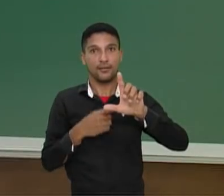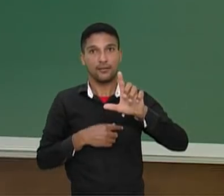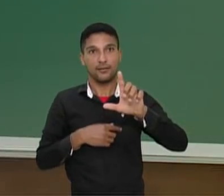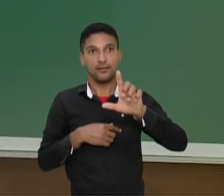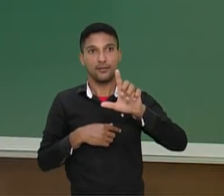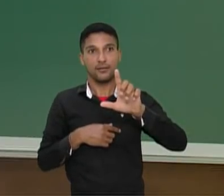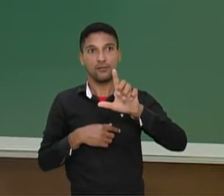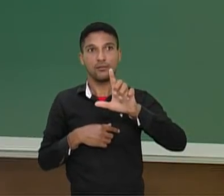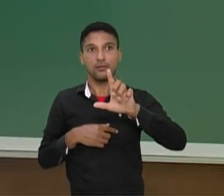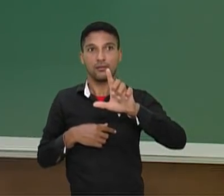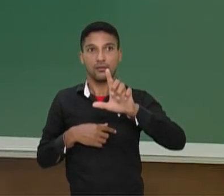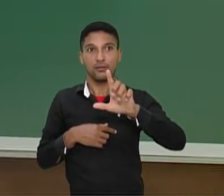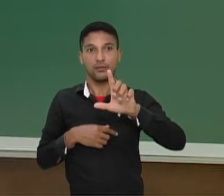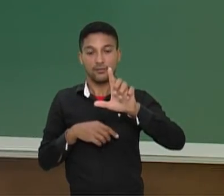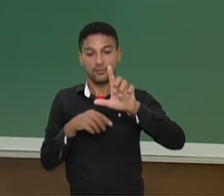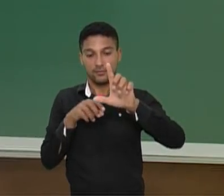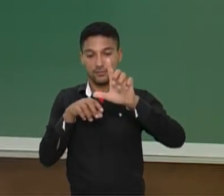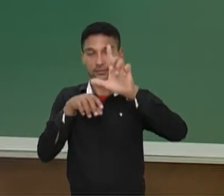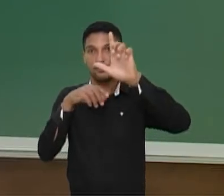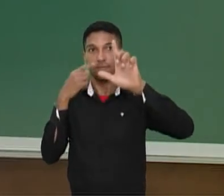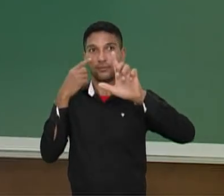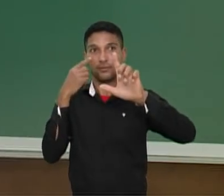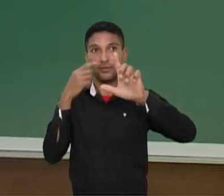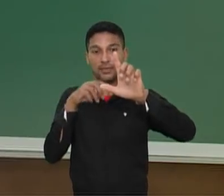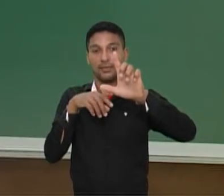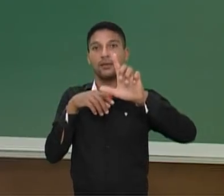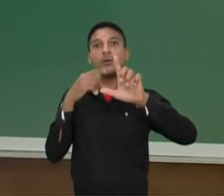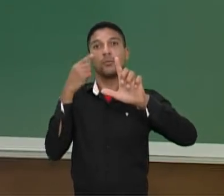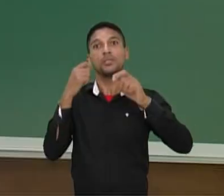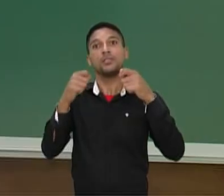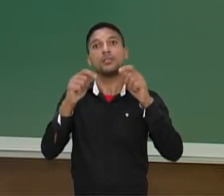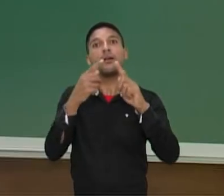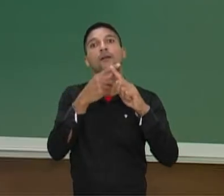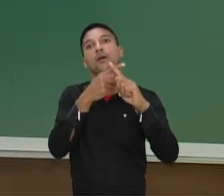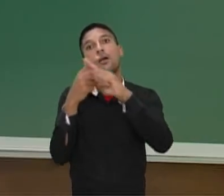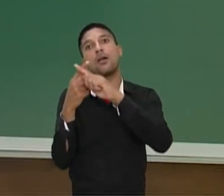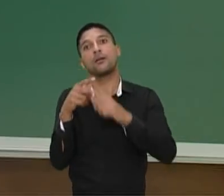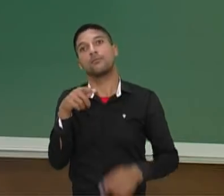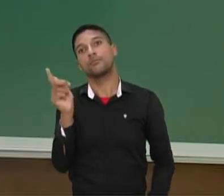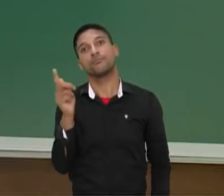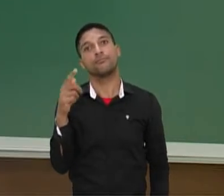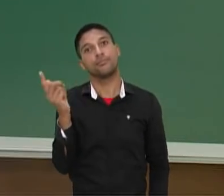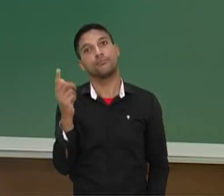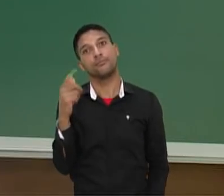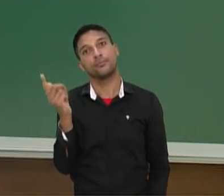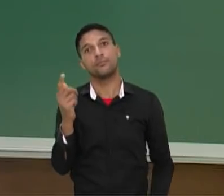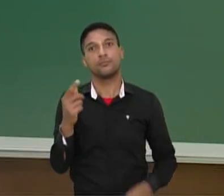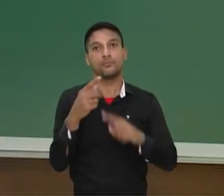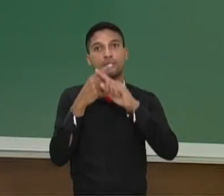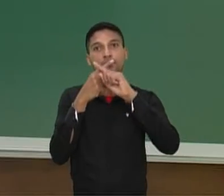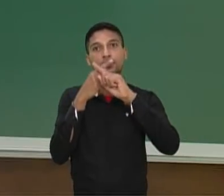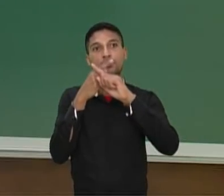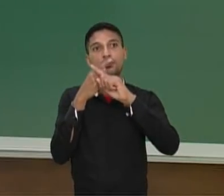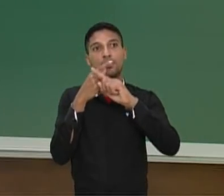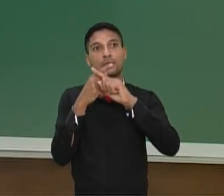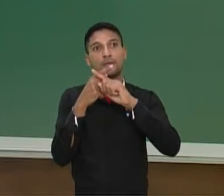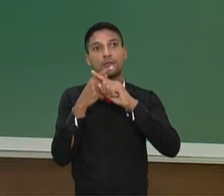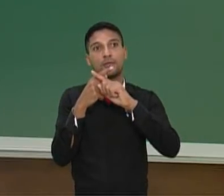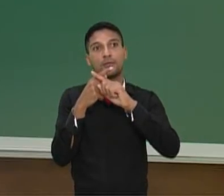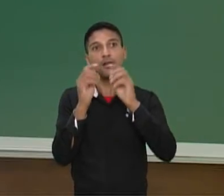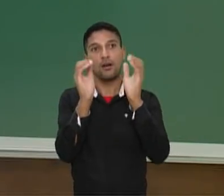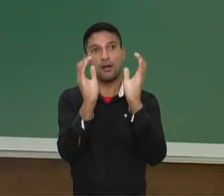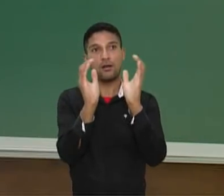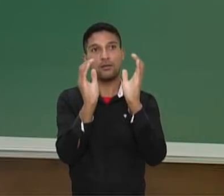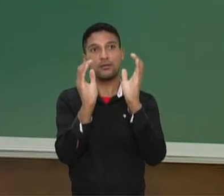5x daqui, o primeiro daqui, multiplica todo mundo de lá. E o segundo daqui, multiplica todo